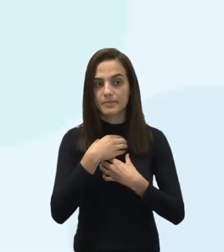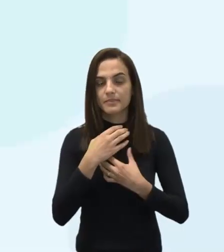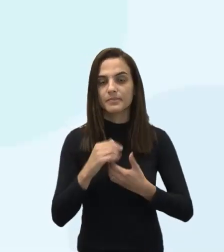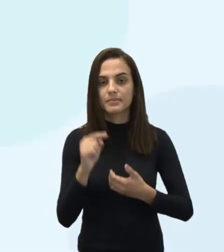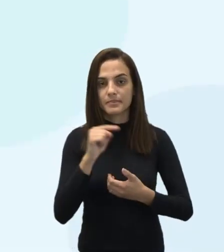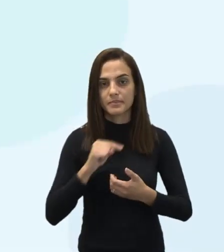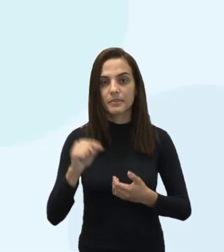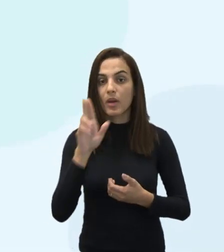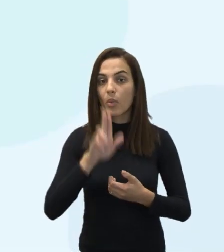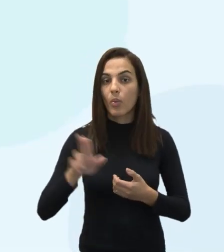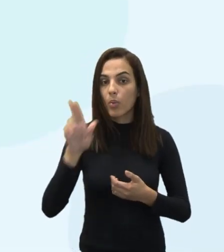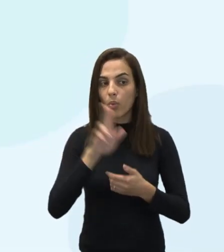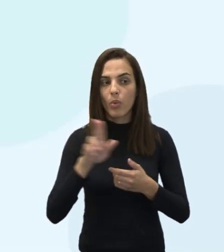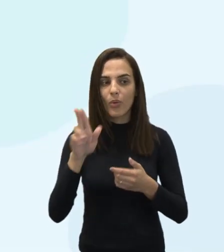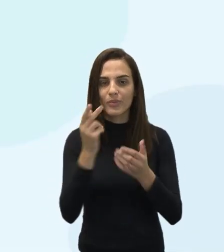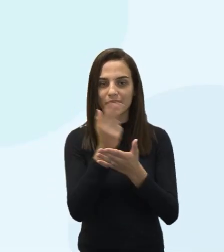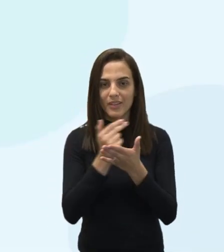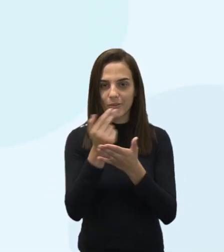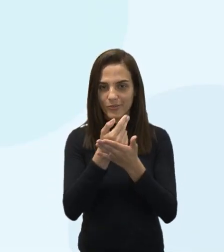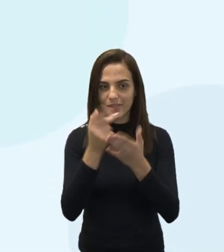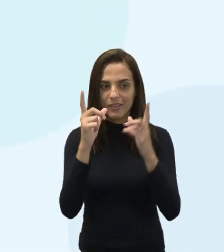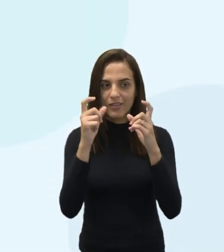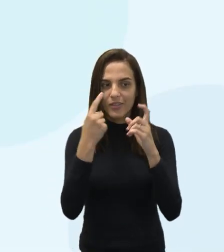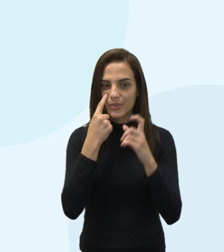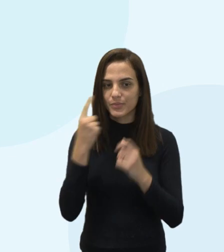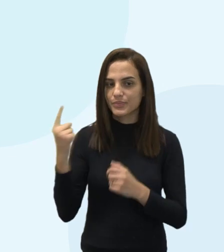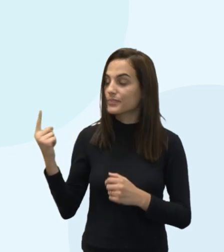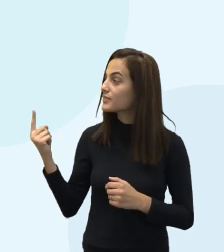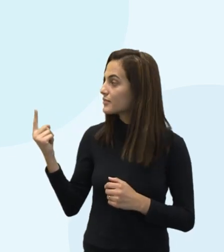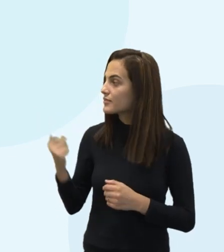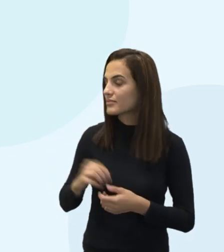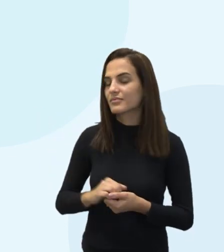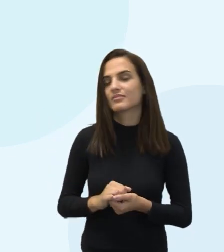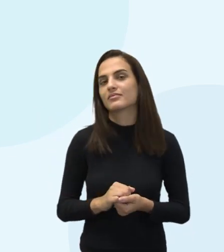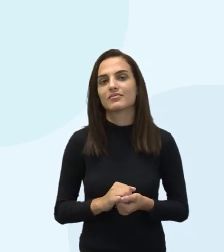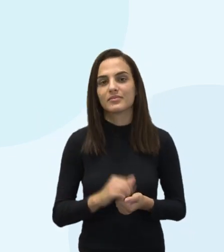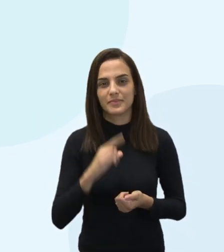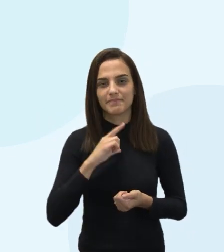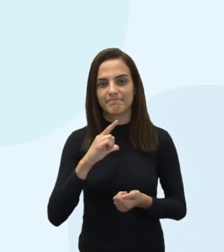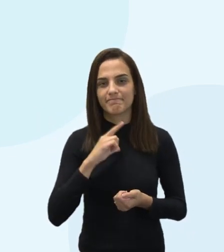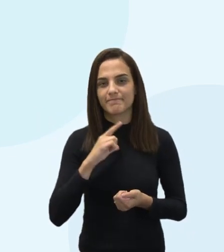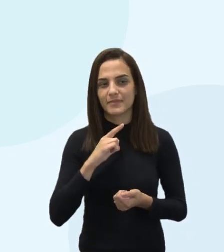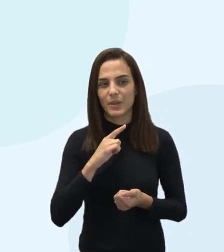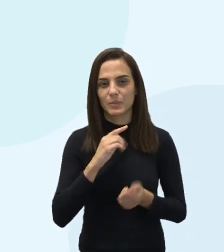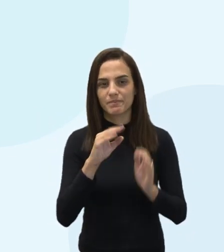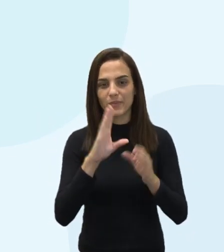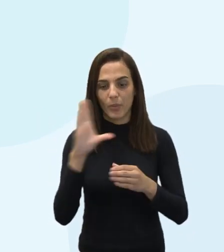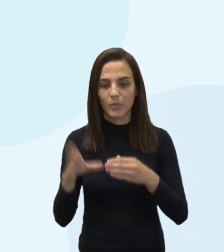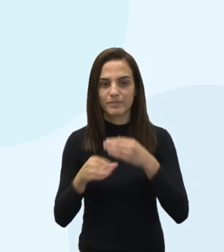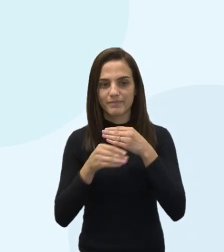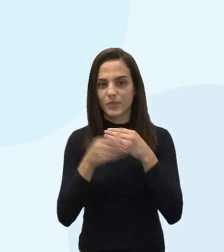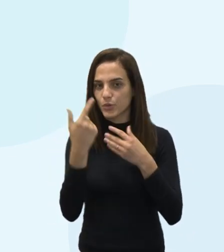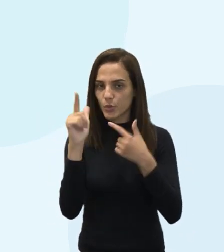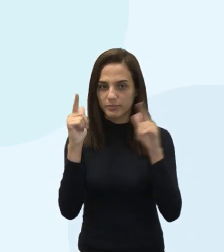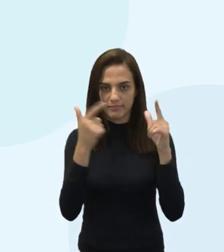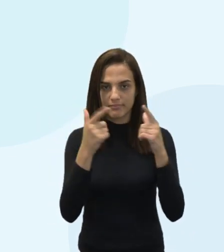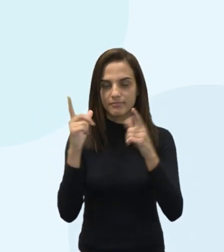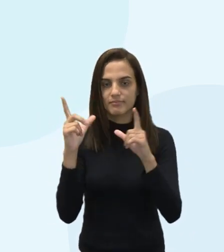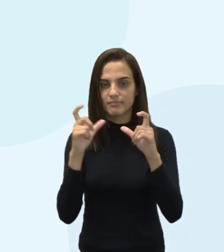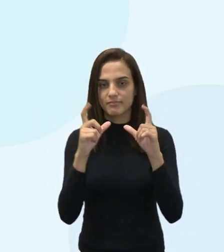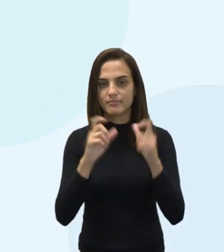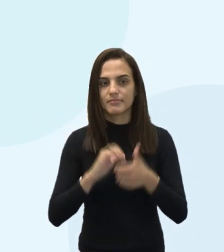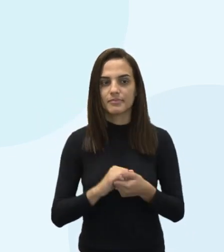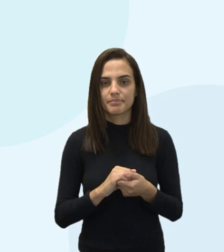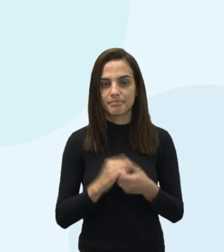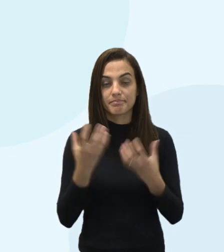a gente já usou essa imagem em uma formação de eletiva, né? Mas agora ela tem um adicional aí de algumas outras imagens. E